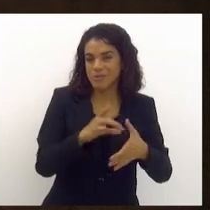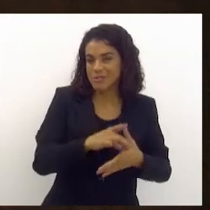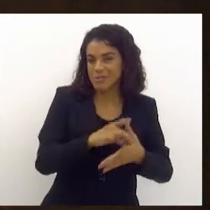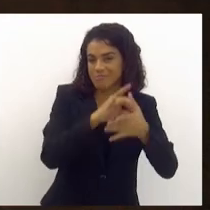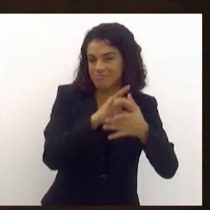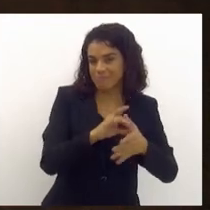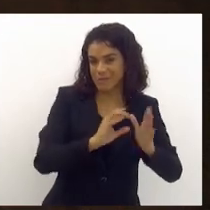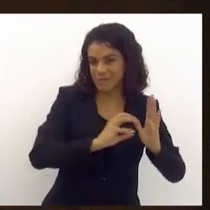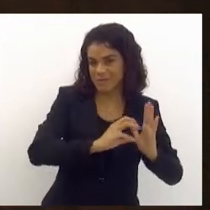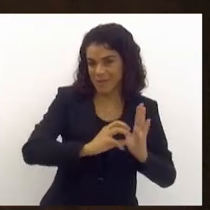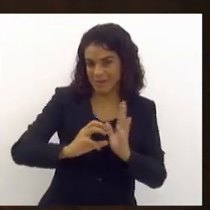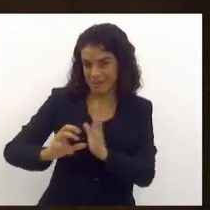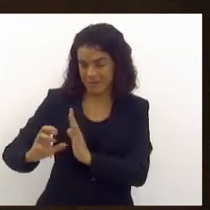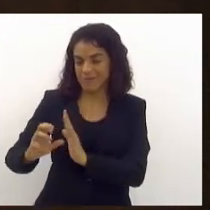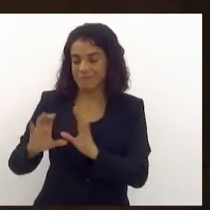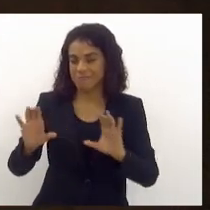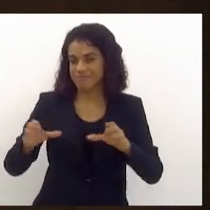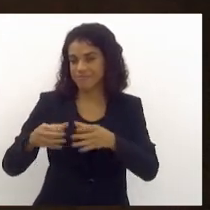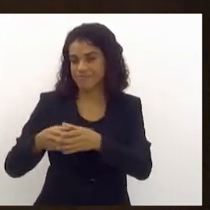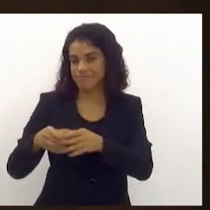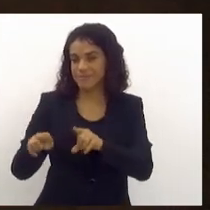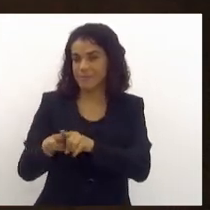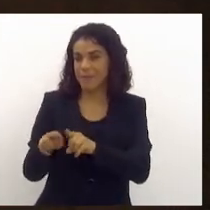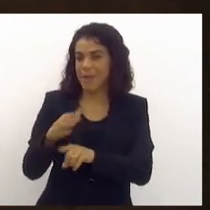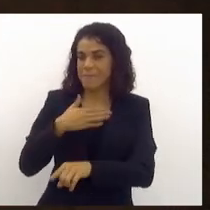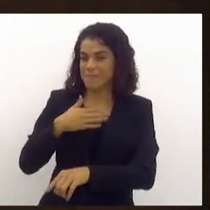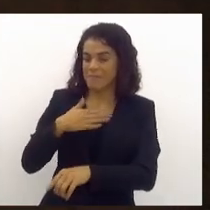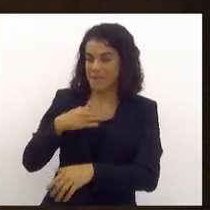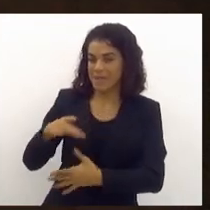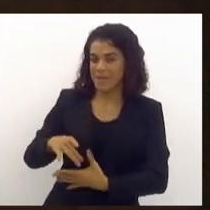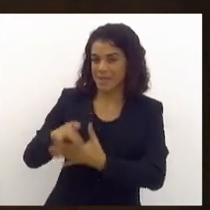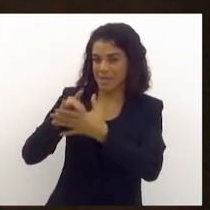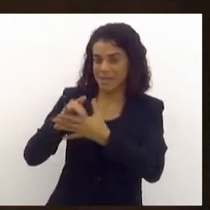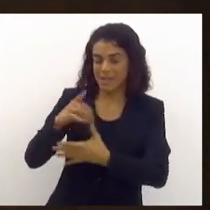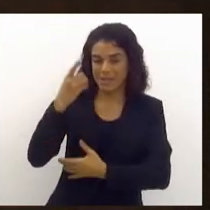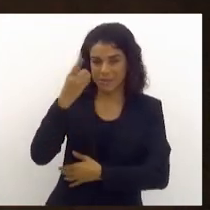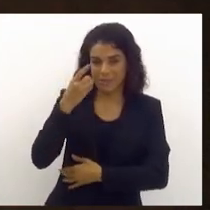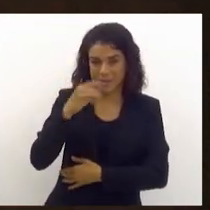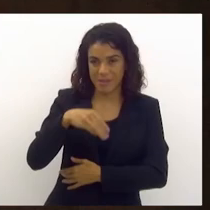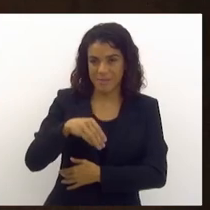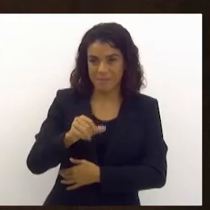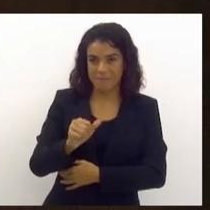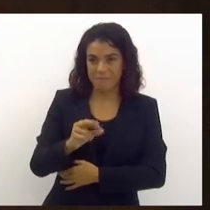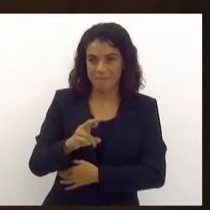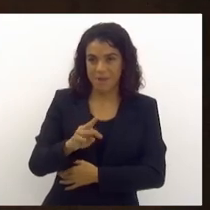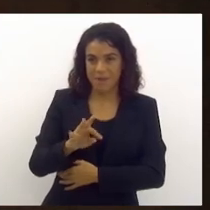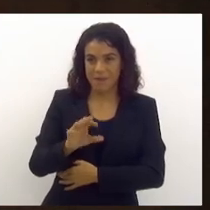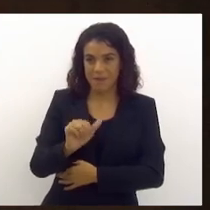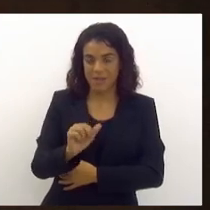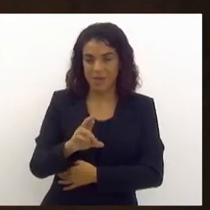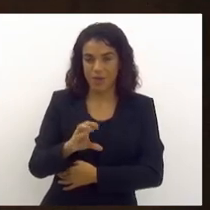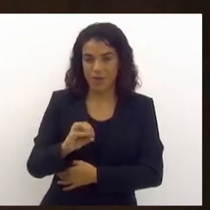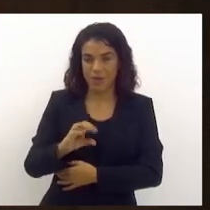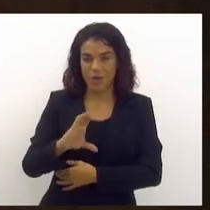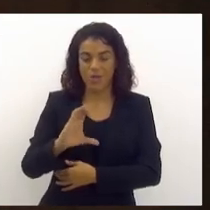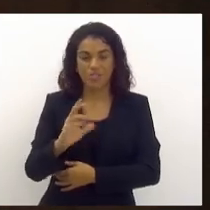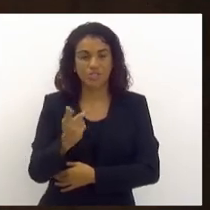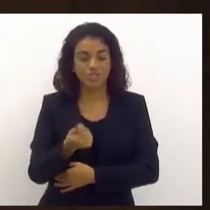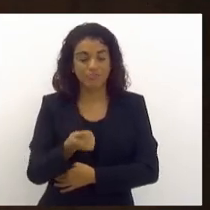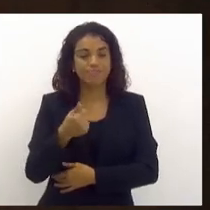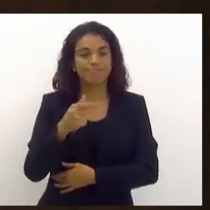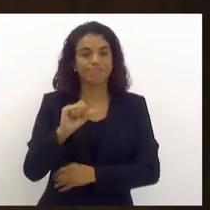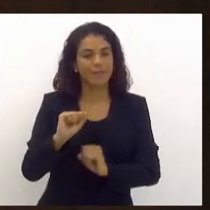quero fazer uma saudação especial à minha líder, deputada Marta Rocha, que encaminhou e defendeu as nossas